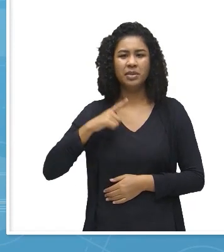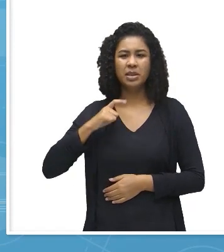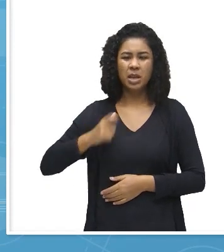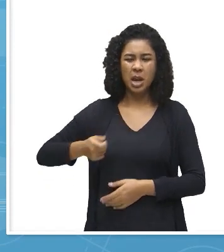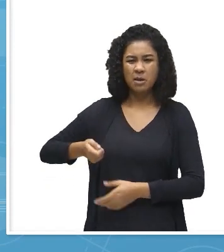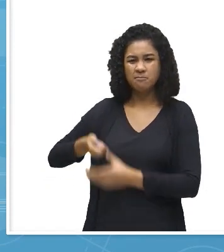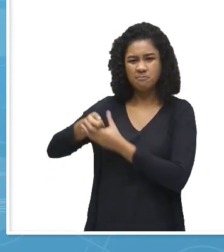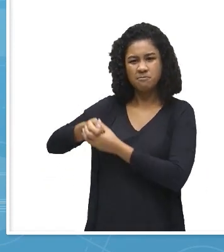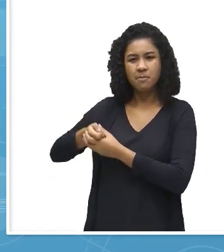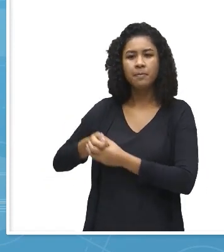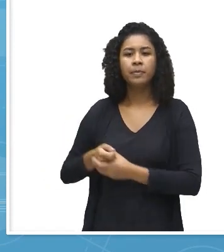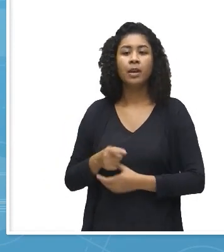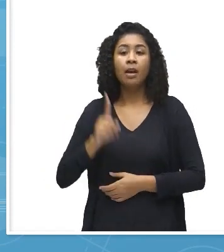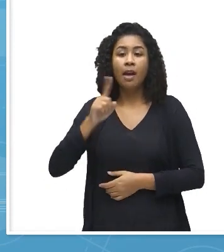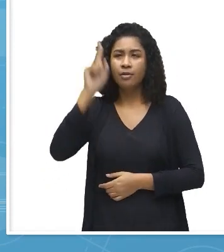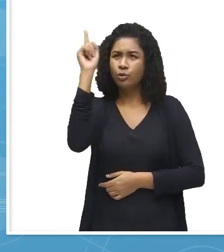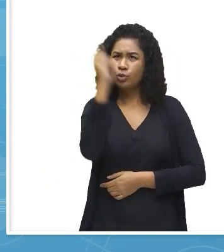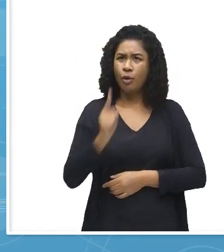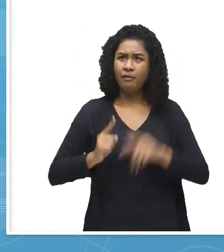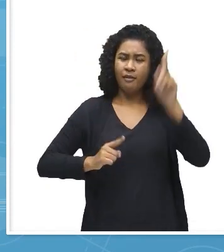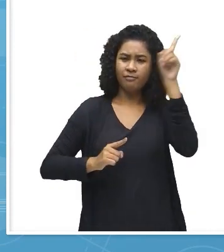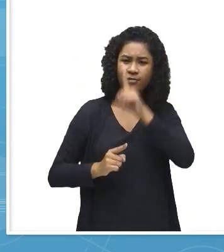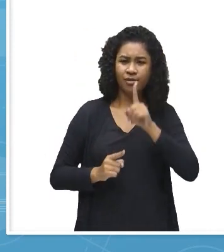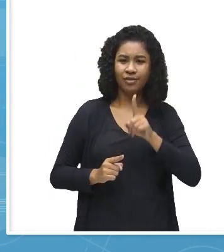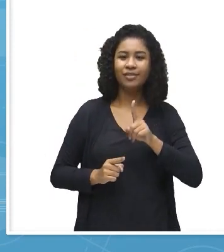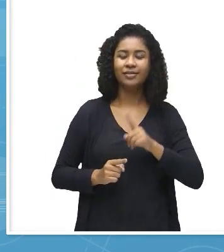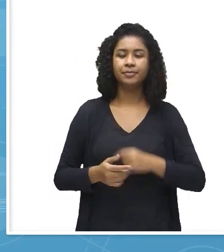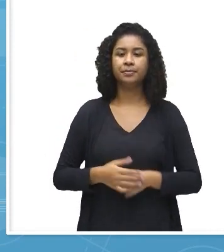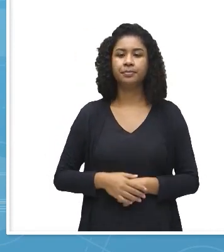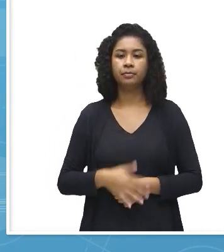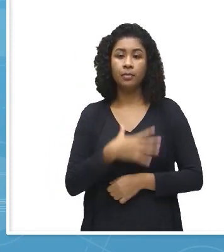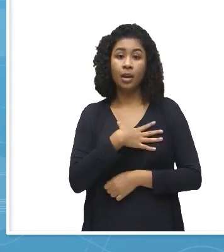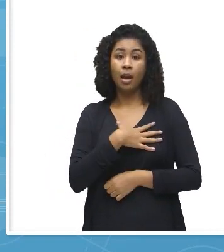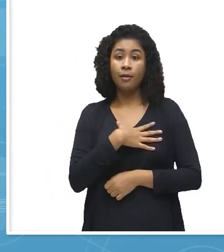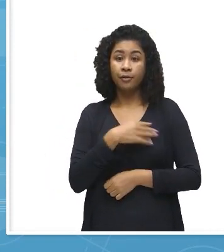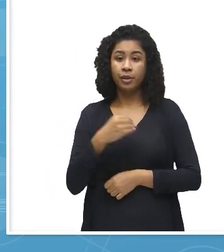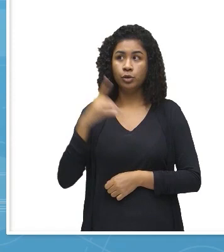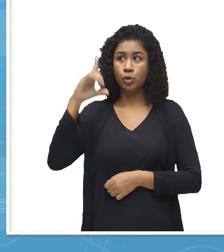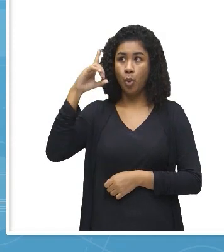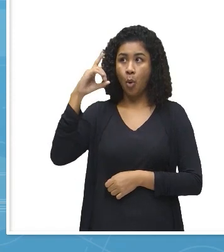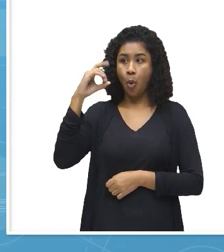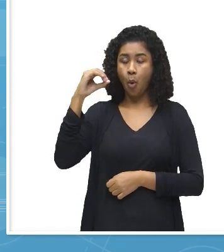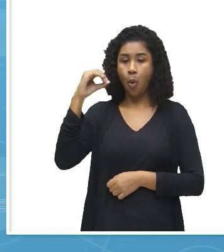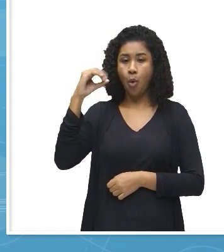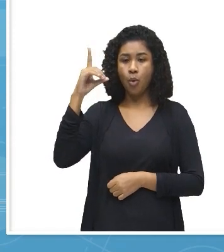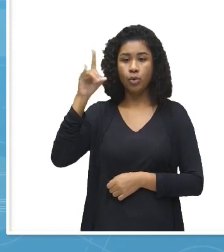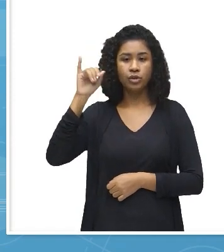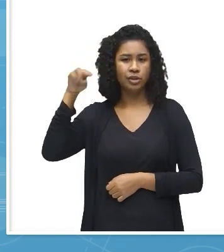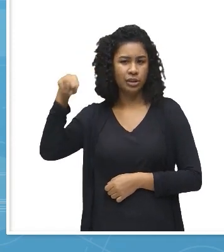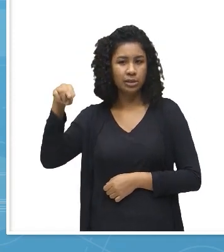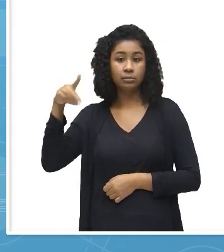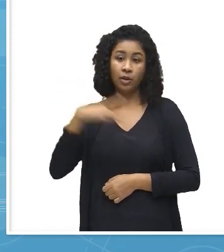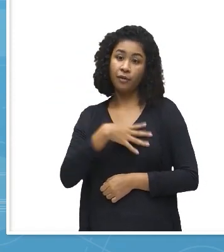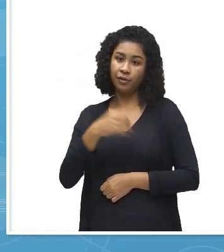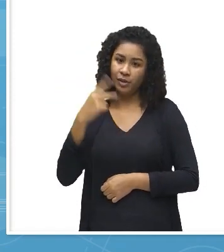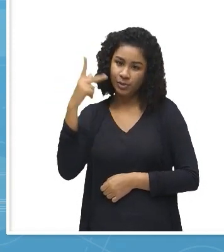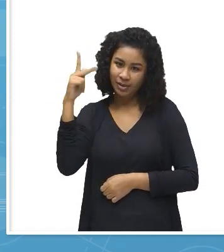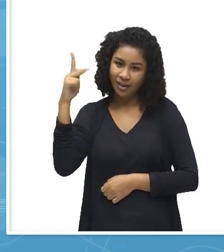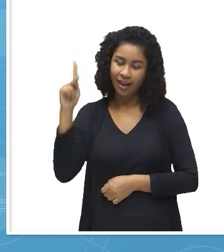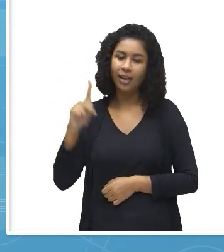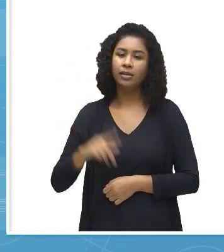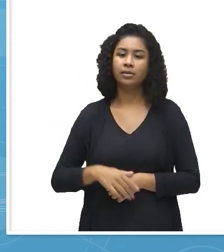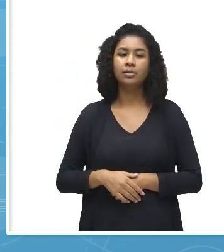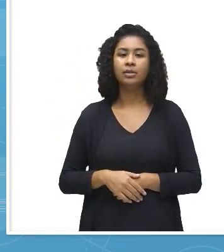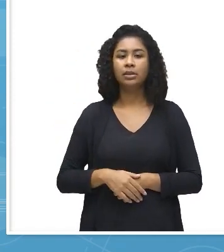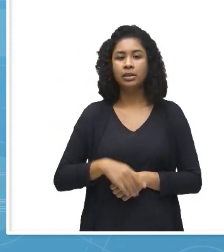O deus do trovão. Thor, que era filho de Odin, visto como o deus do trovão, dos raios e trovões, utilizava